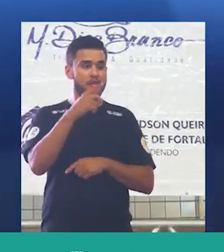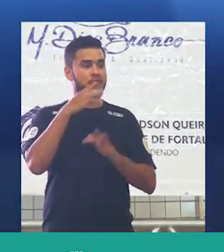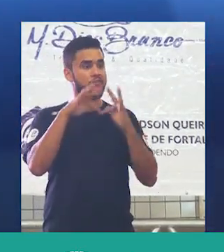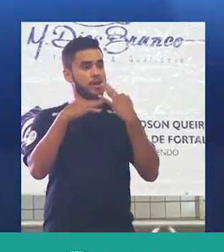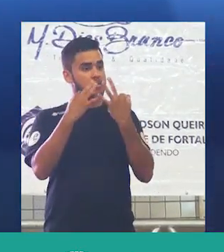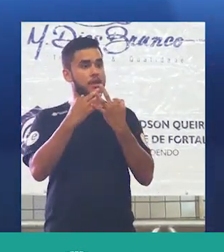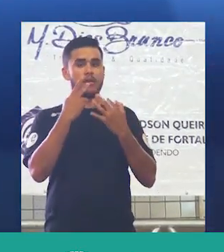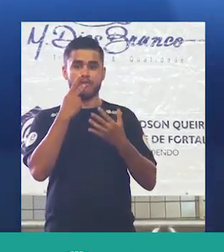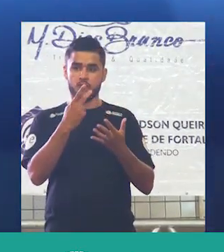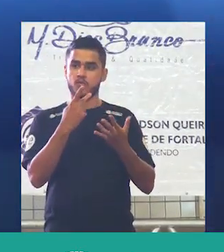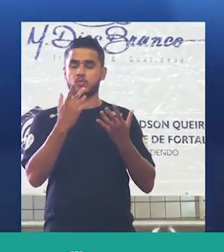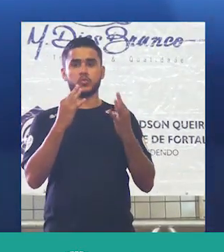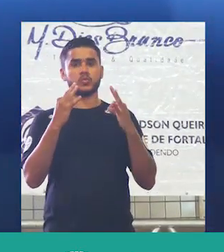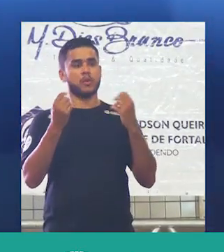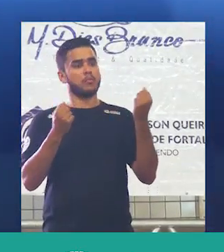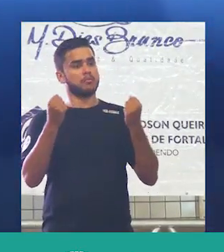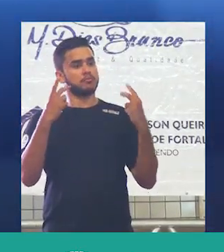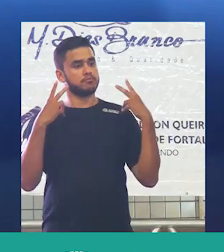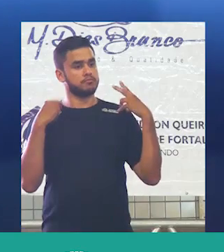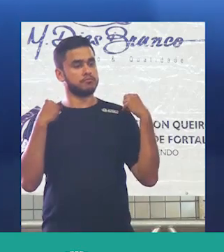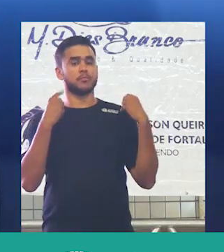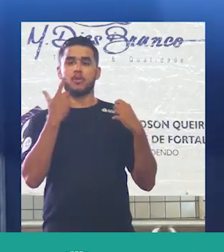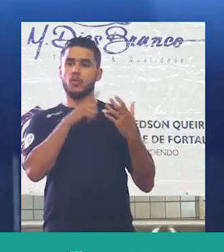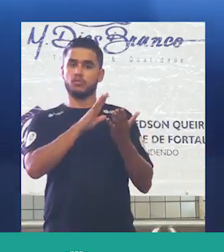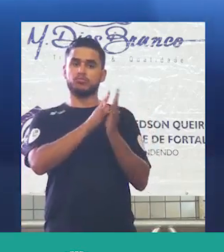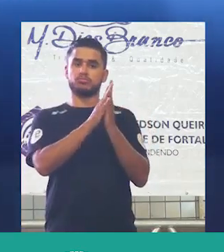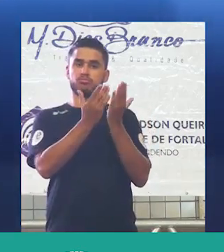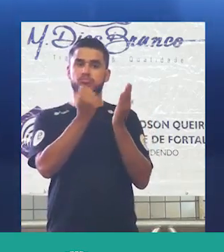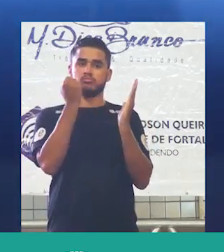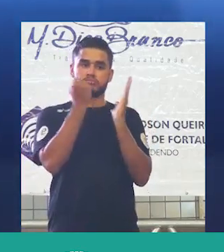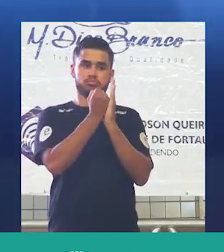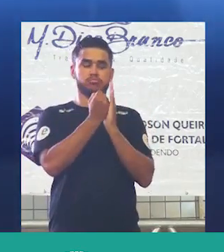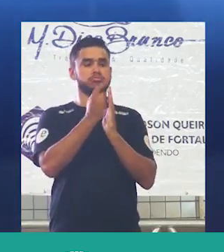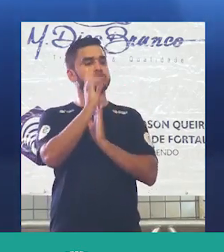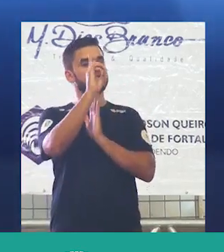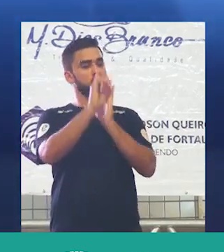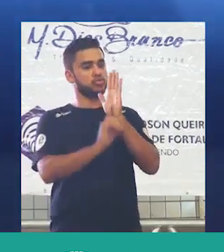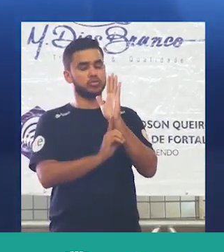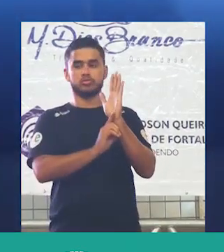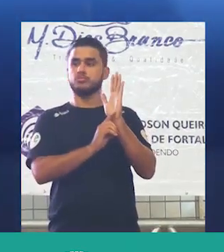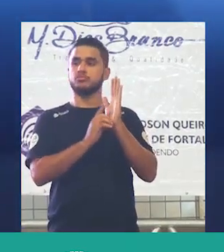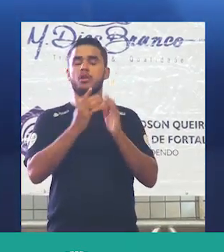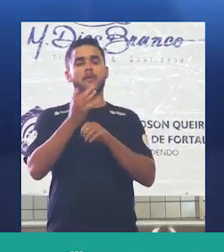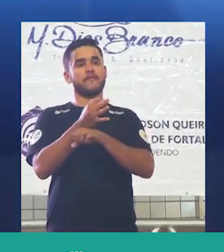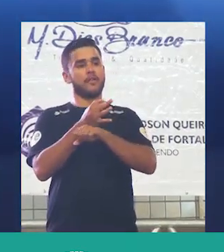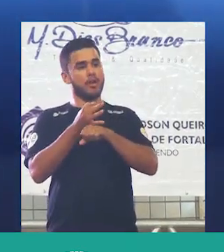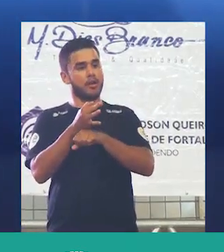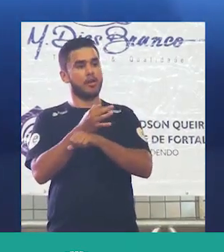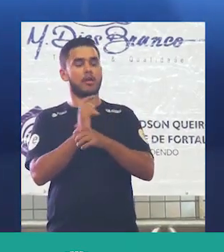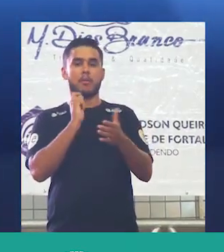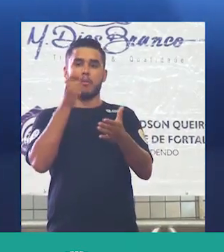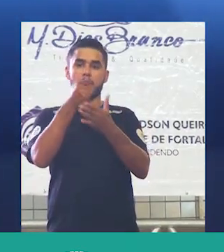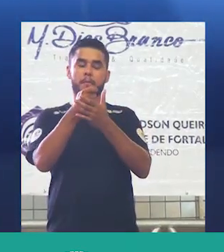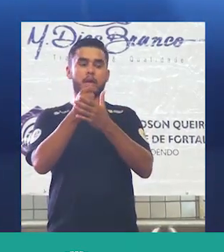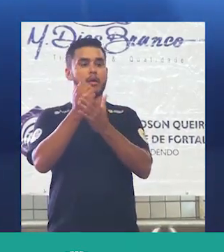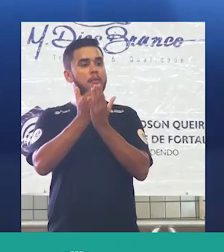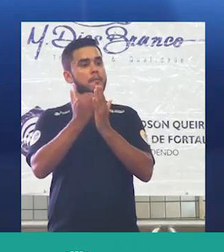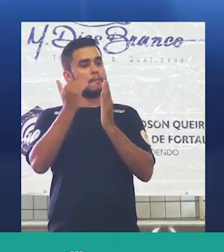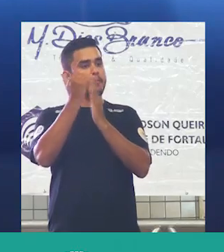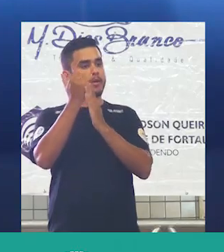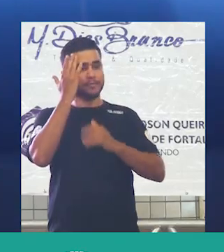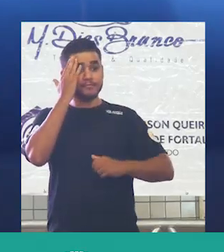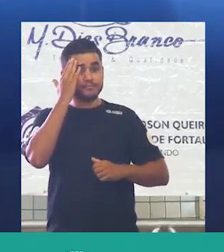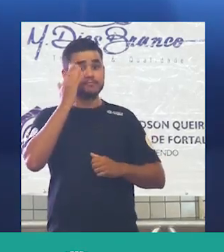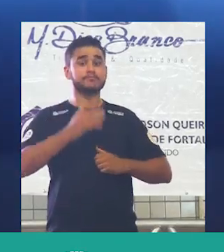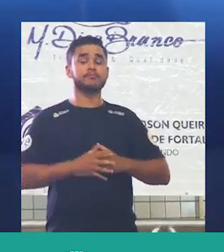tinham direitos reconhecidos, agora têm direito a carteira assinada, 13º, a férias, a pagar extra, porque